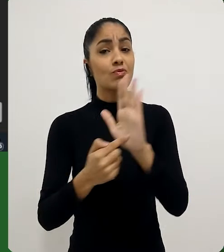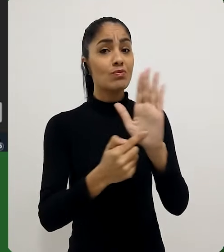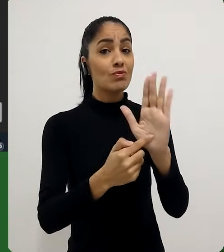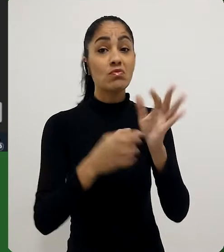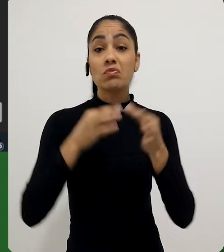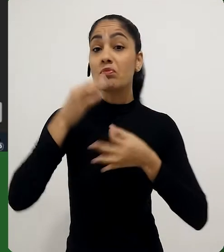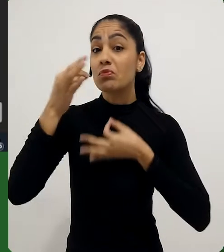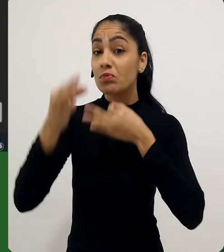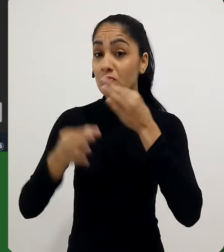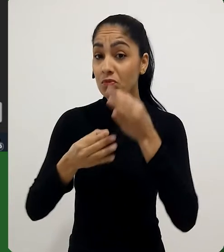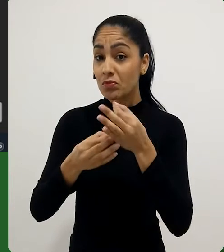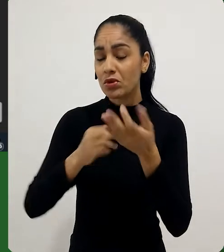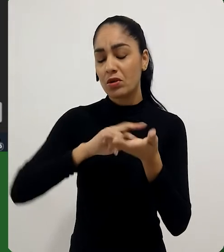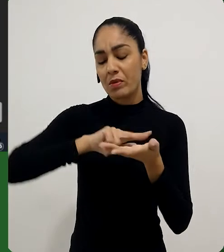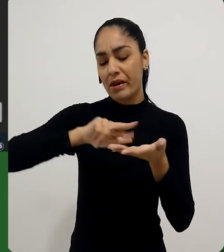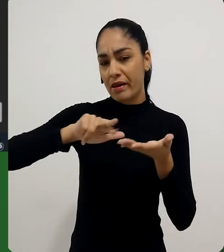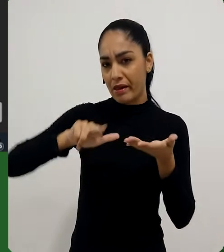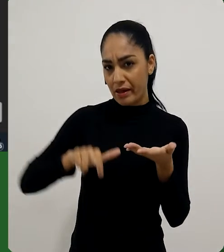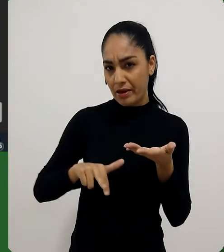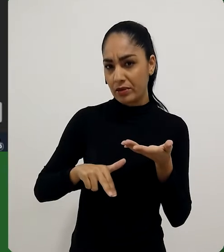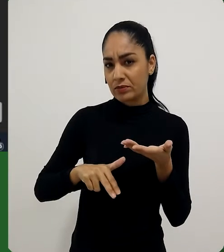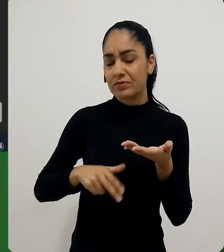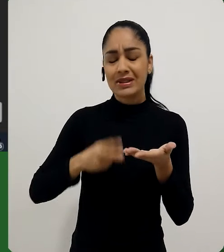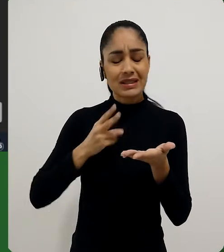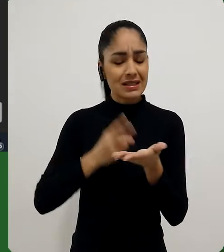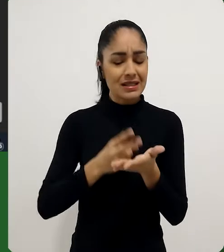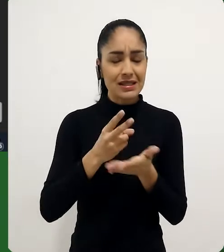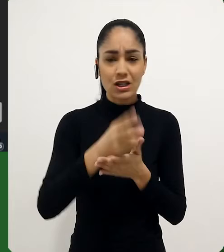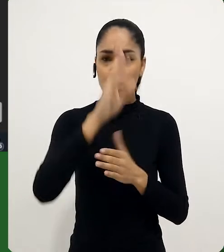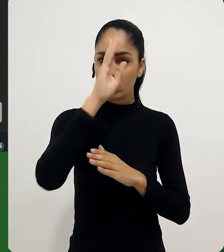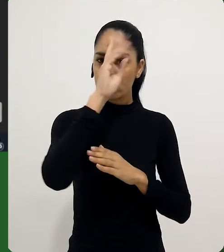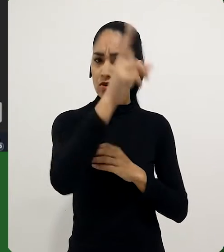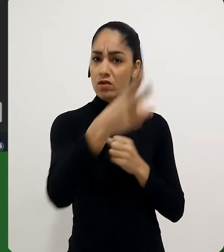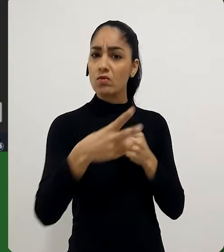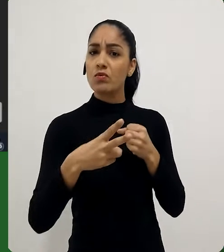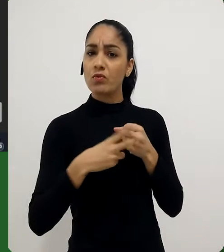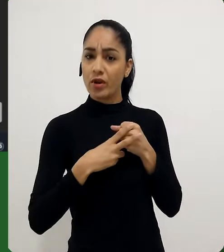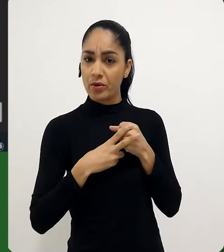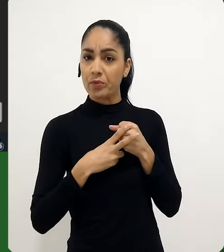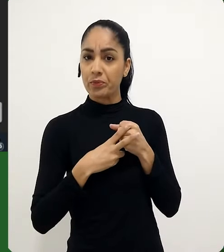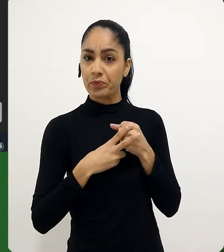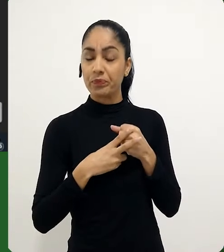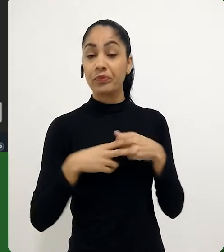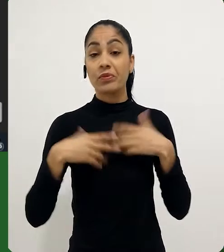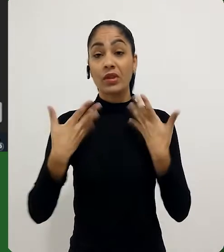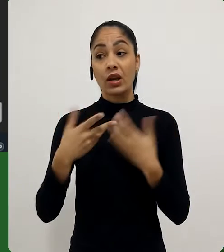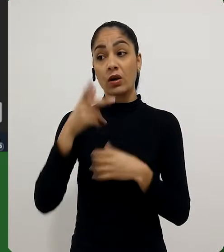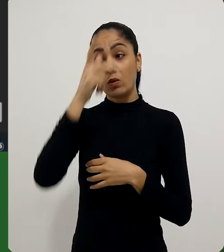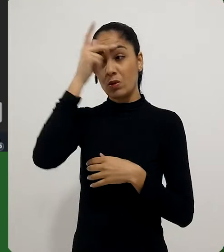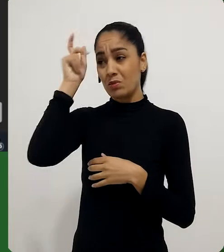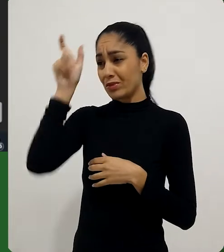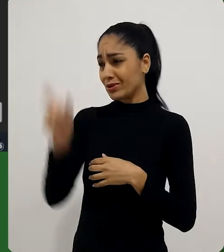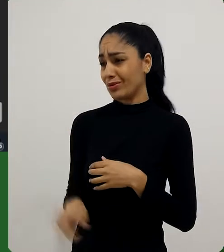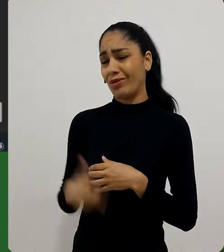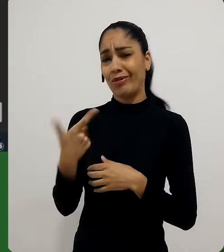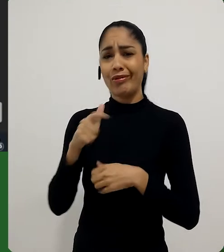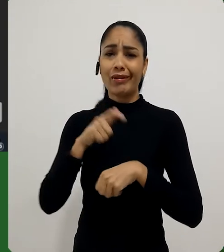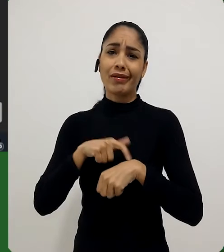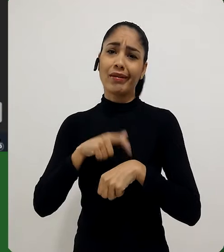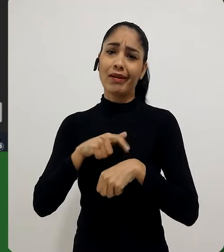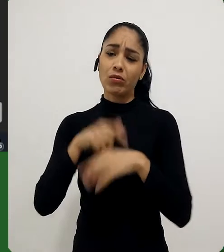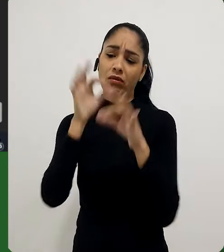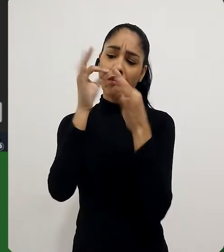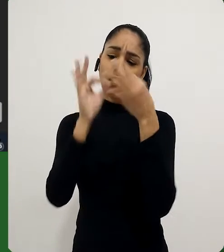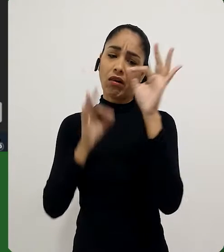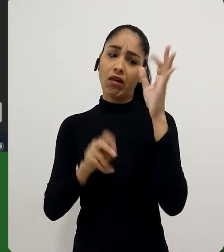comunico, indico, sugiro e assim por diante, né? Começar já direto com o verbo.